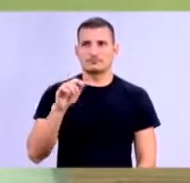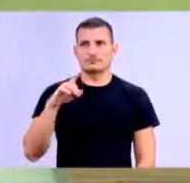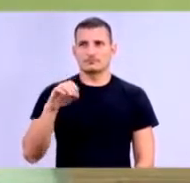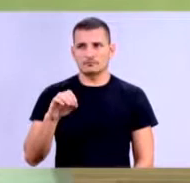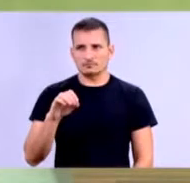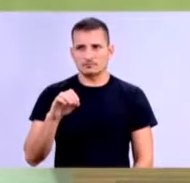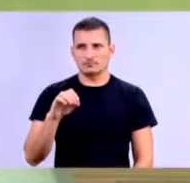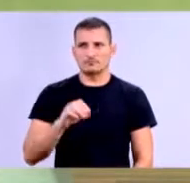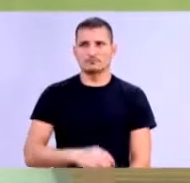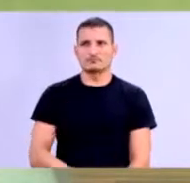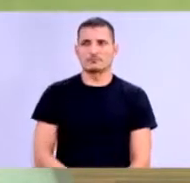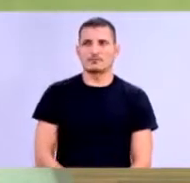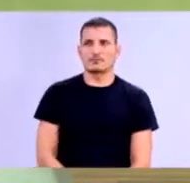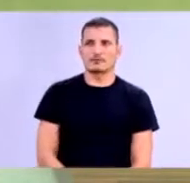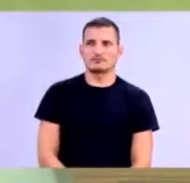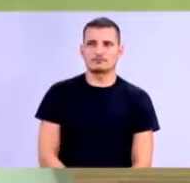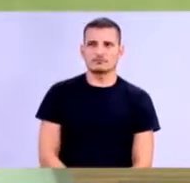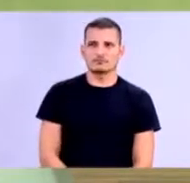Andréa.